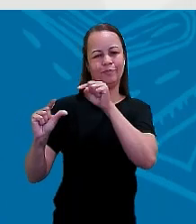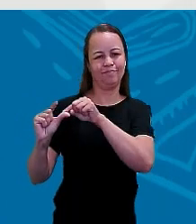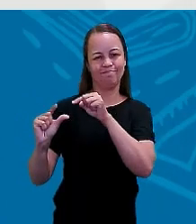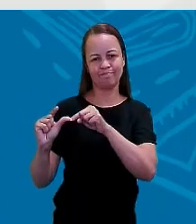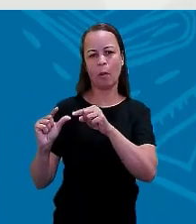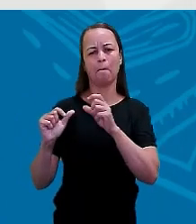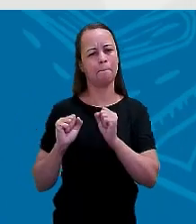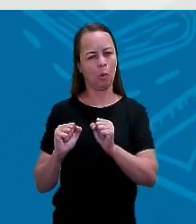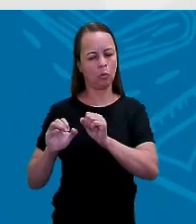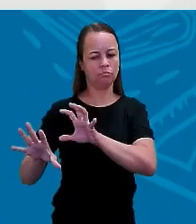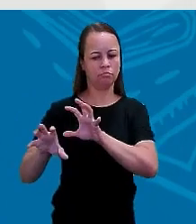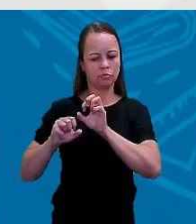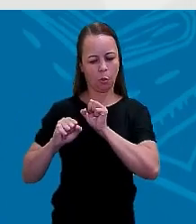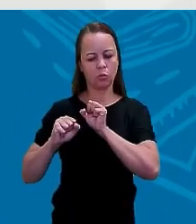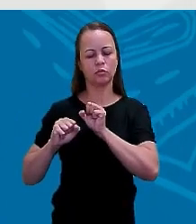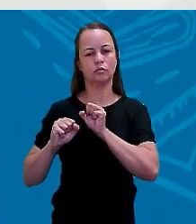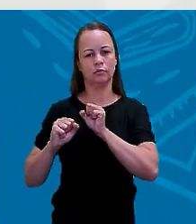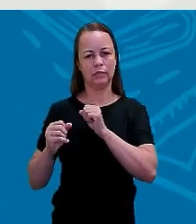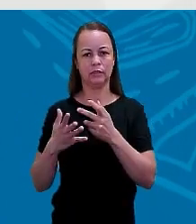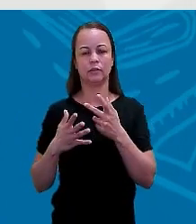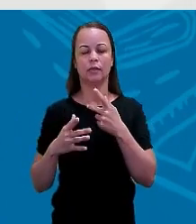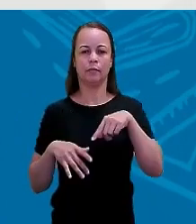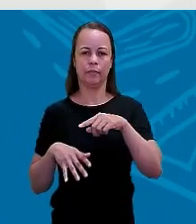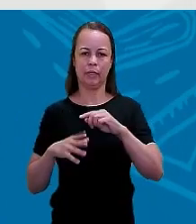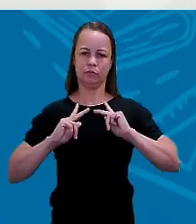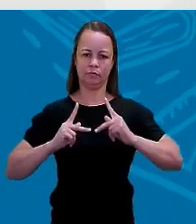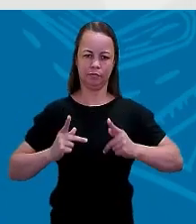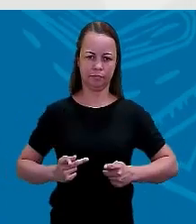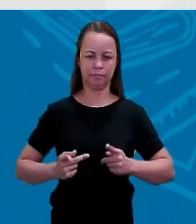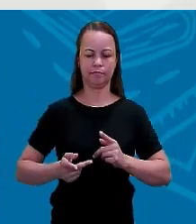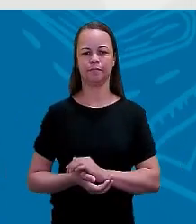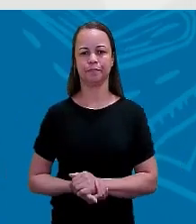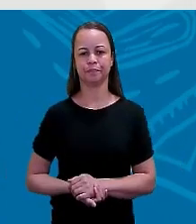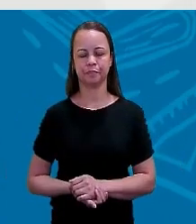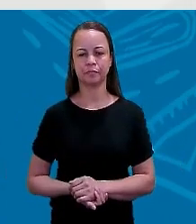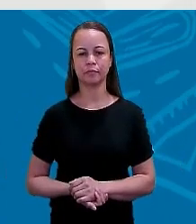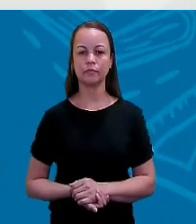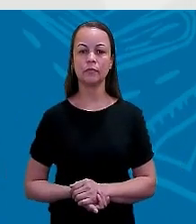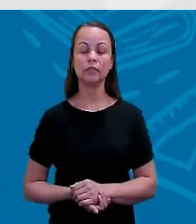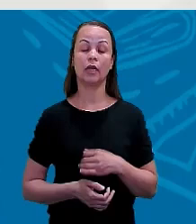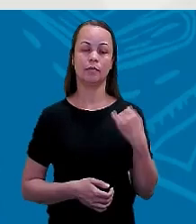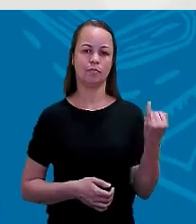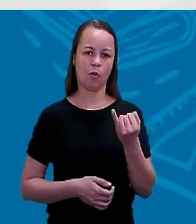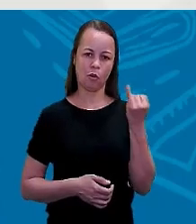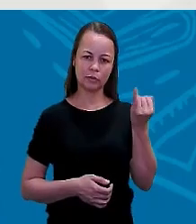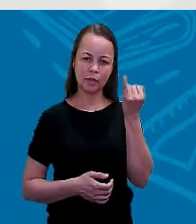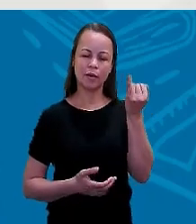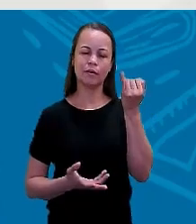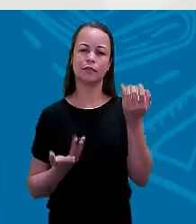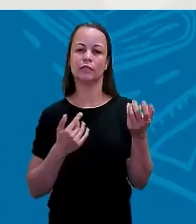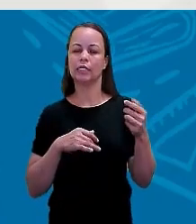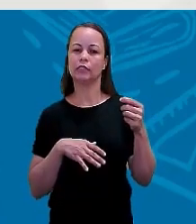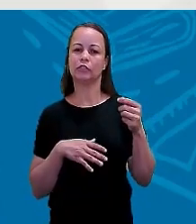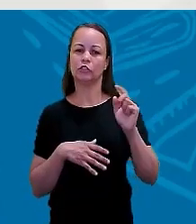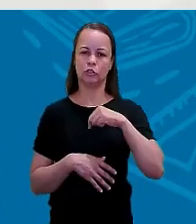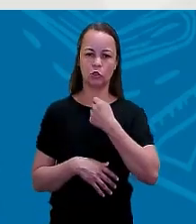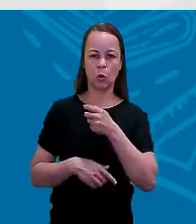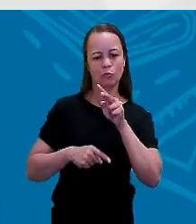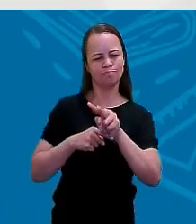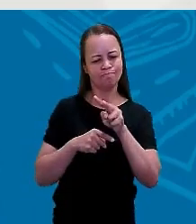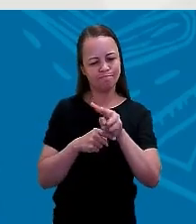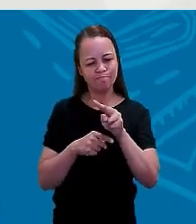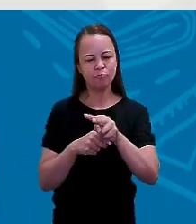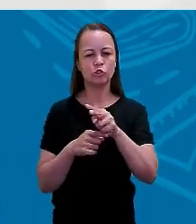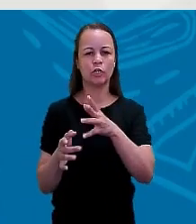ser consumida, né, pelos seres humanos. Daí a grande importância de nós preservarmos ali os recursos hídricos do